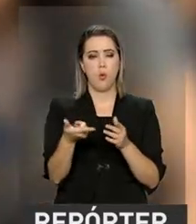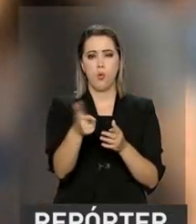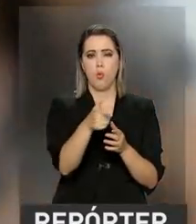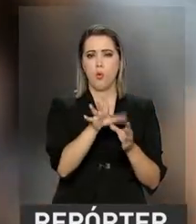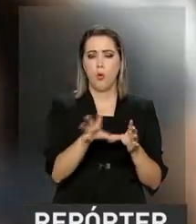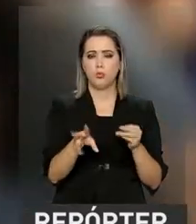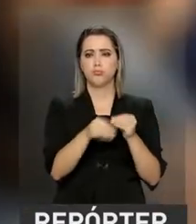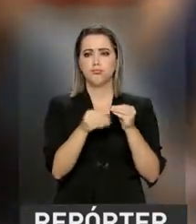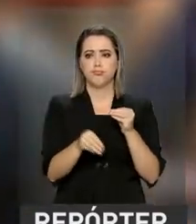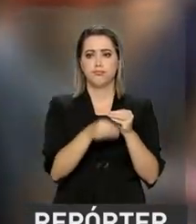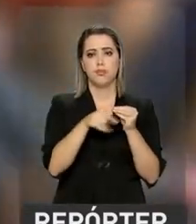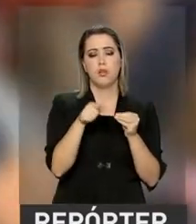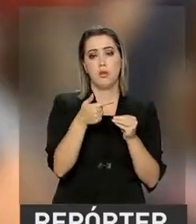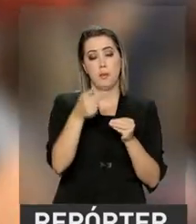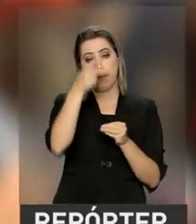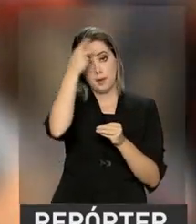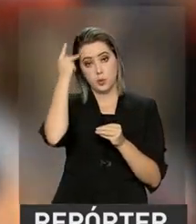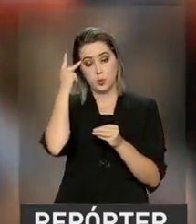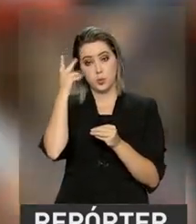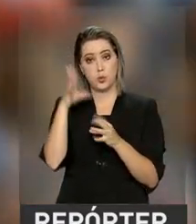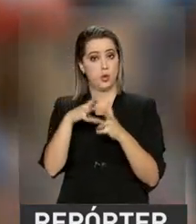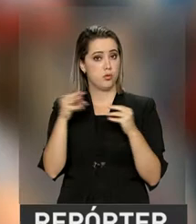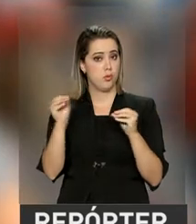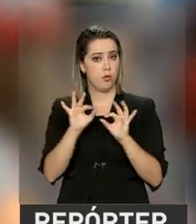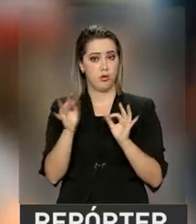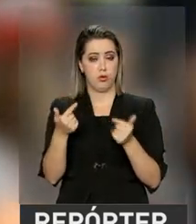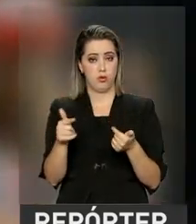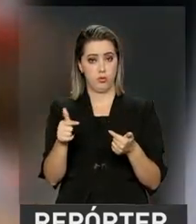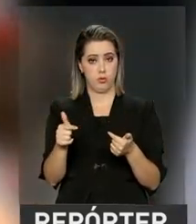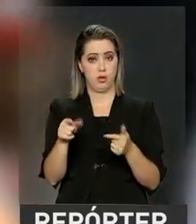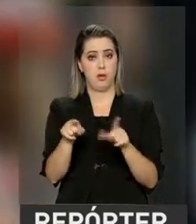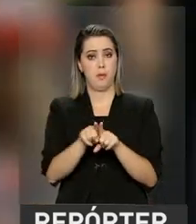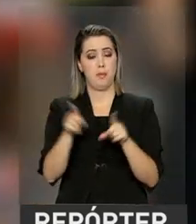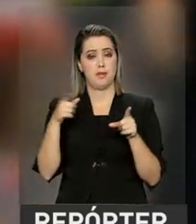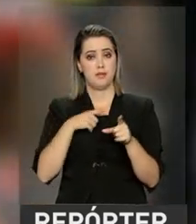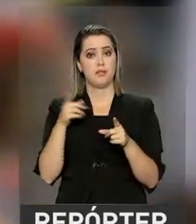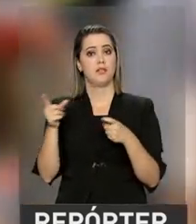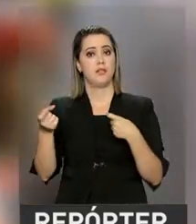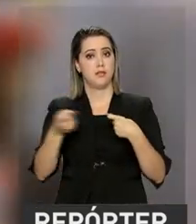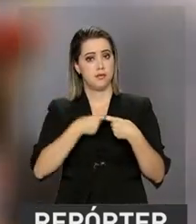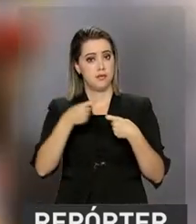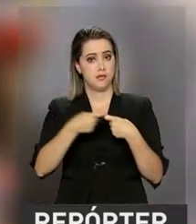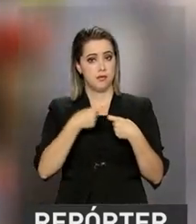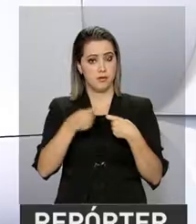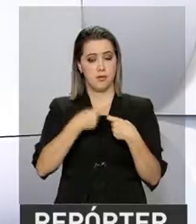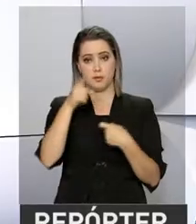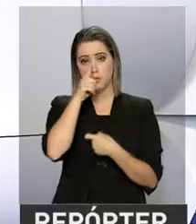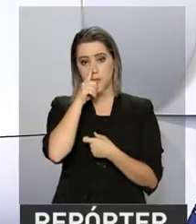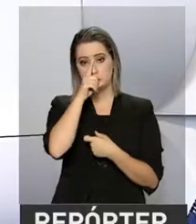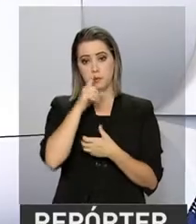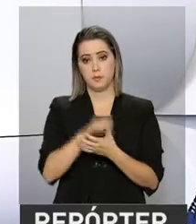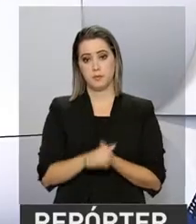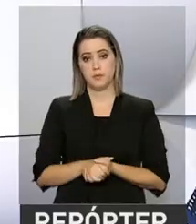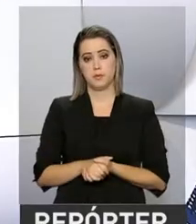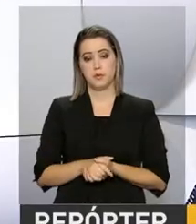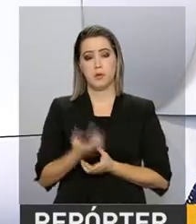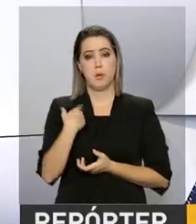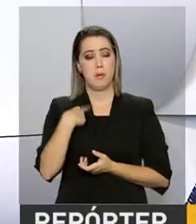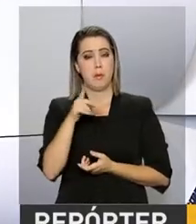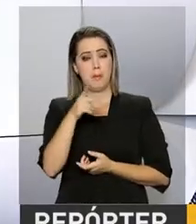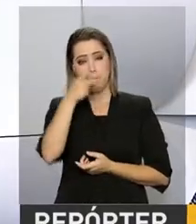em pessoas não infectadas e que mantém relações de risco com maior freqüência profissionais do sexo